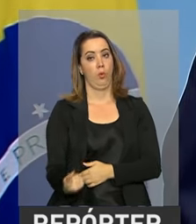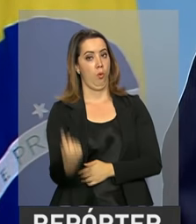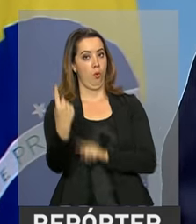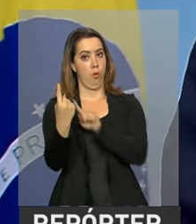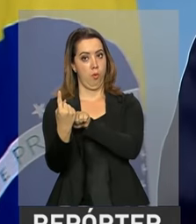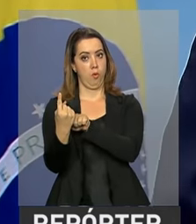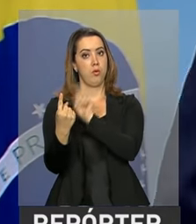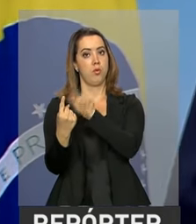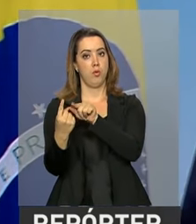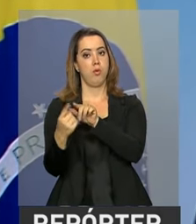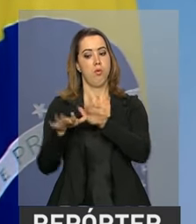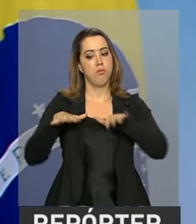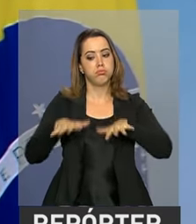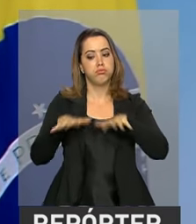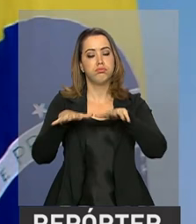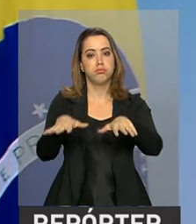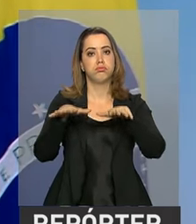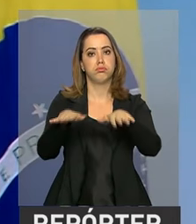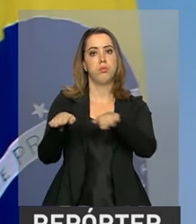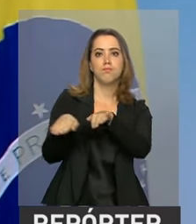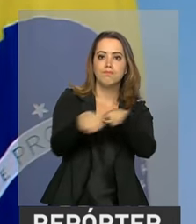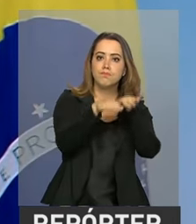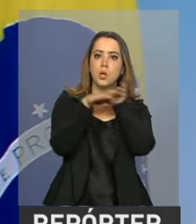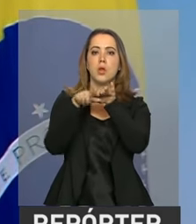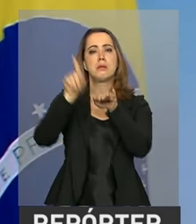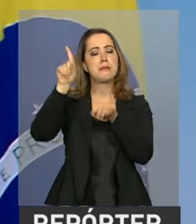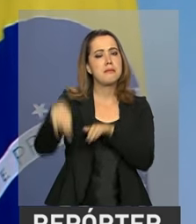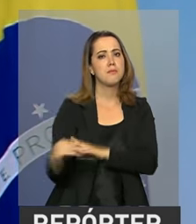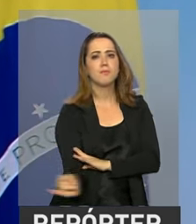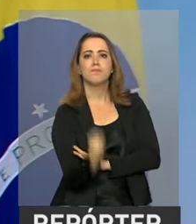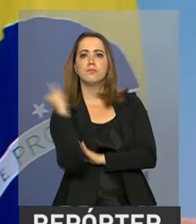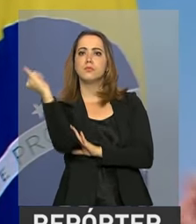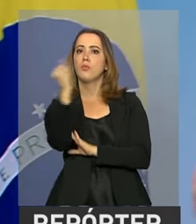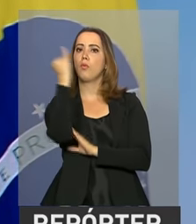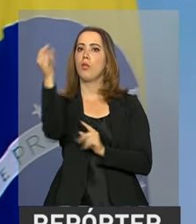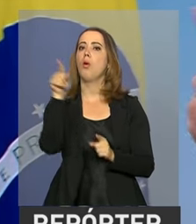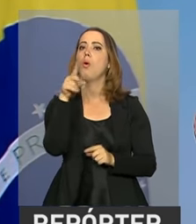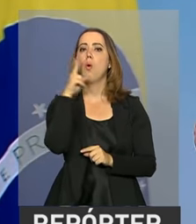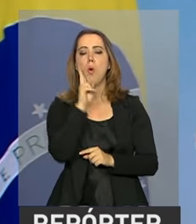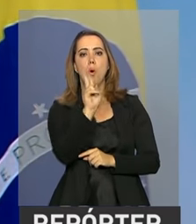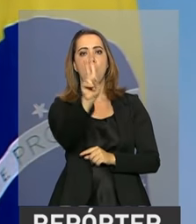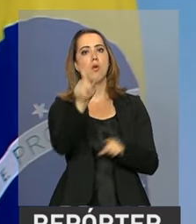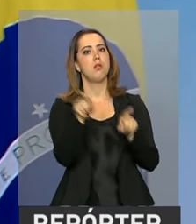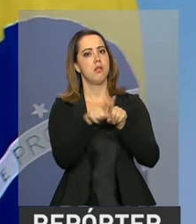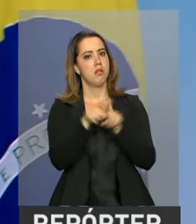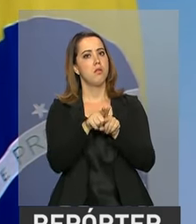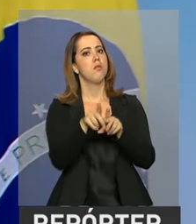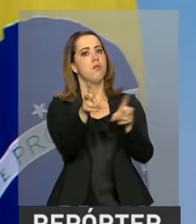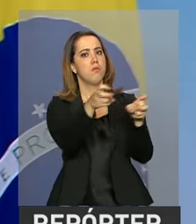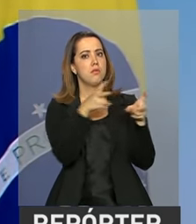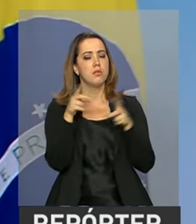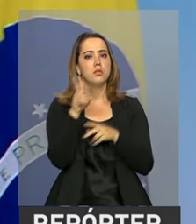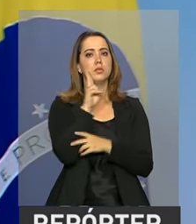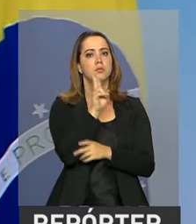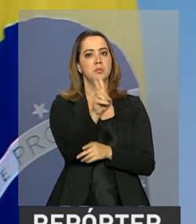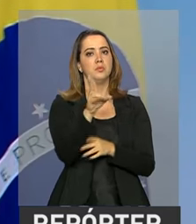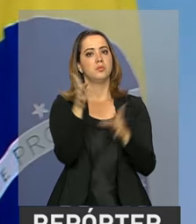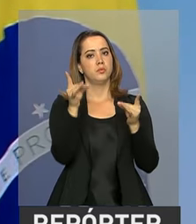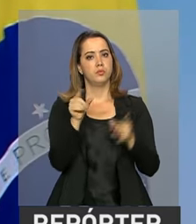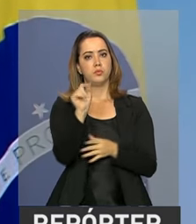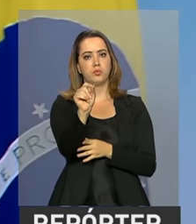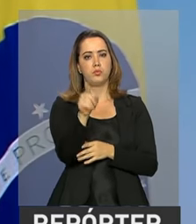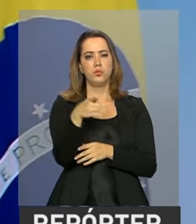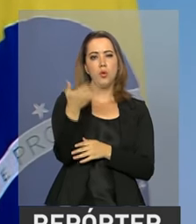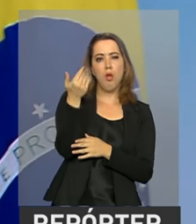coisa é a manifestação democrática, que é importantíssima. Olha, até vou fazer uma observação. Quando houve